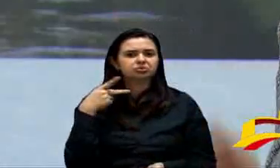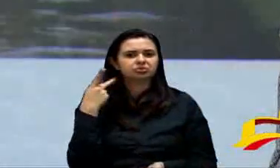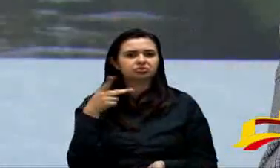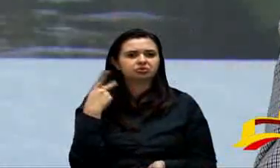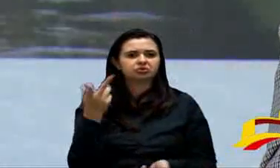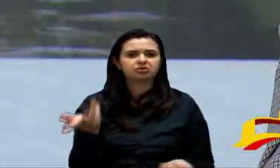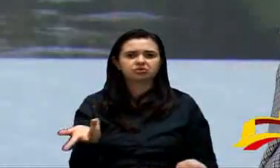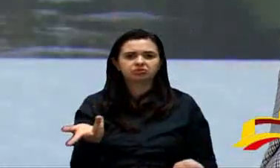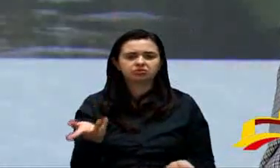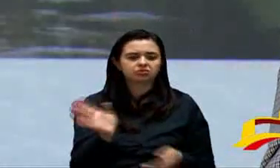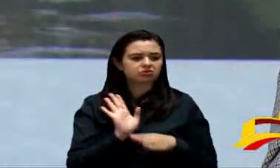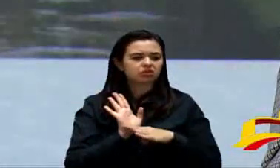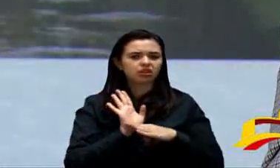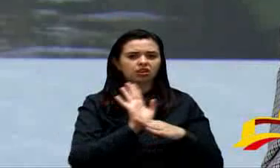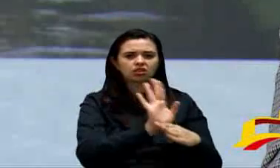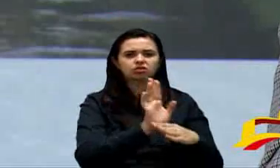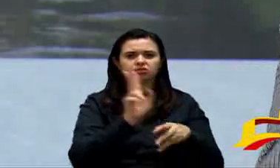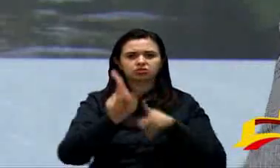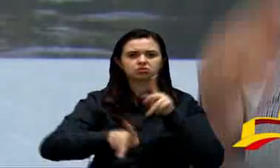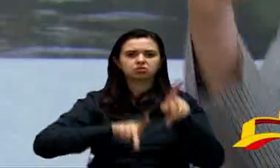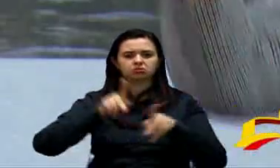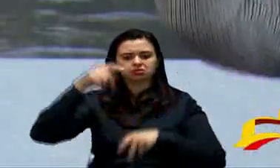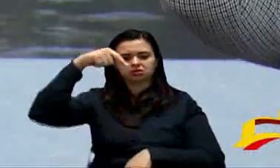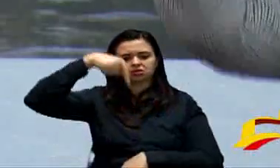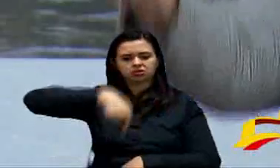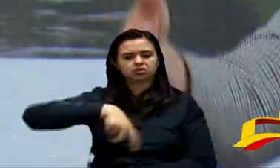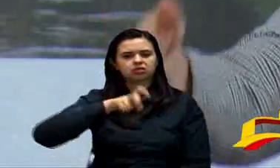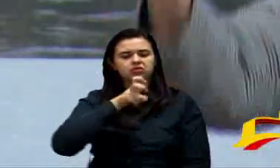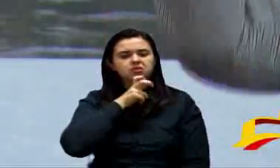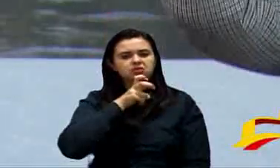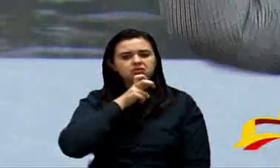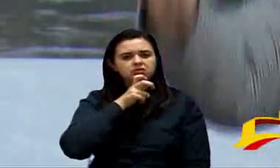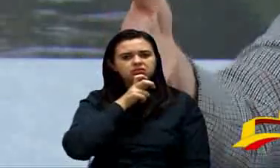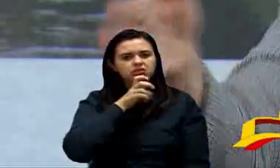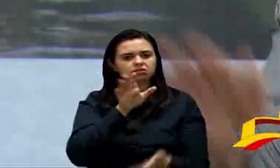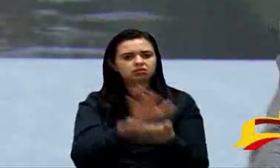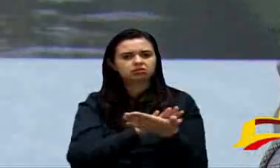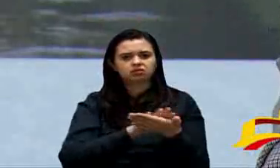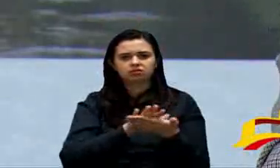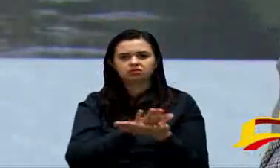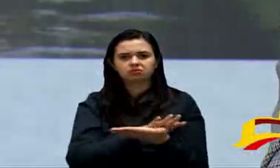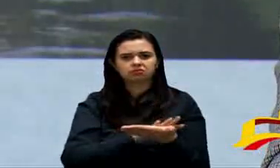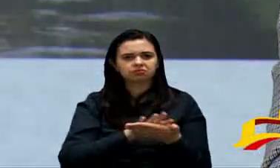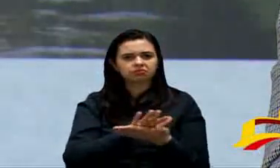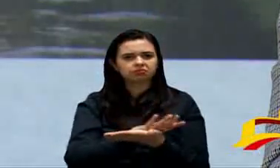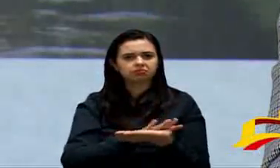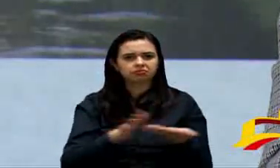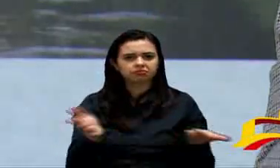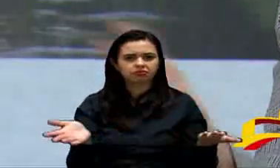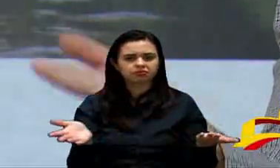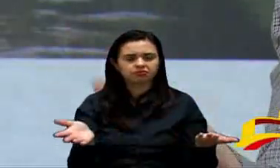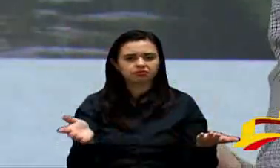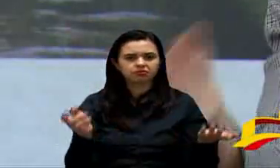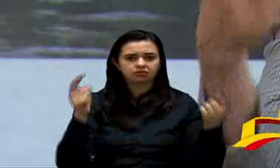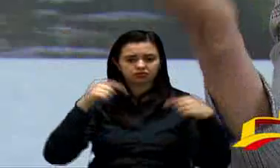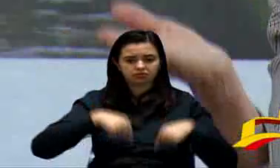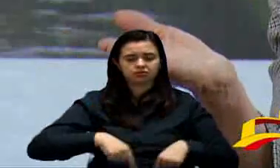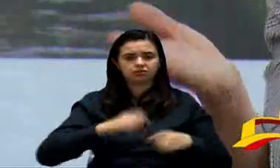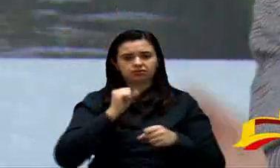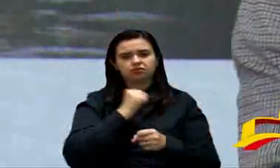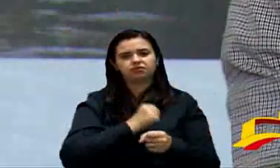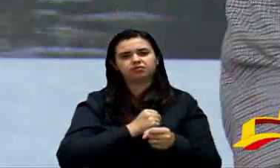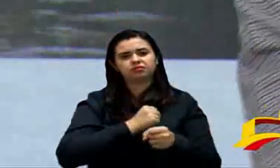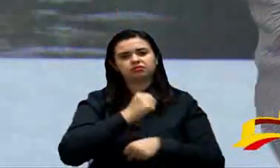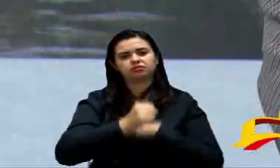respeito a nada da população de Sorocaba. Simplesmente, num ano eleitoral, moções políticas para evitar